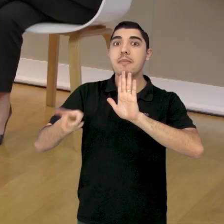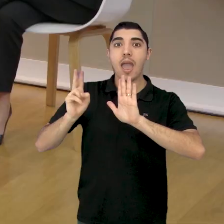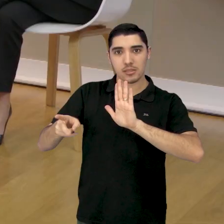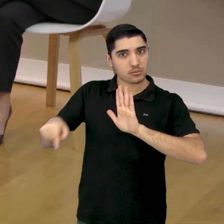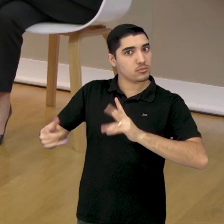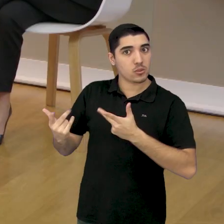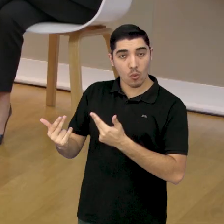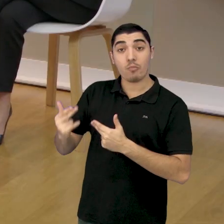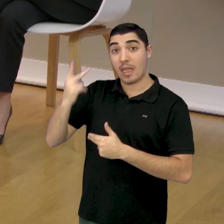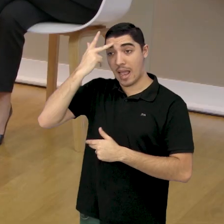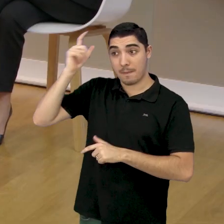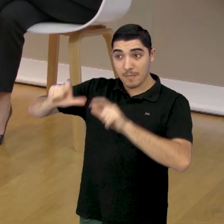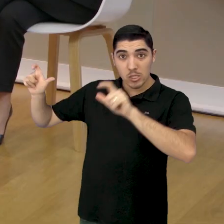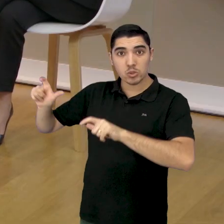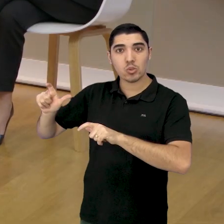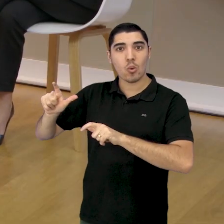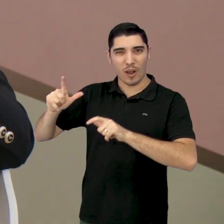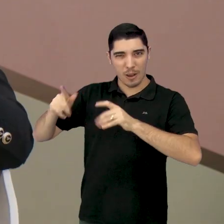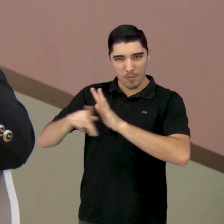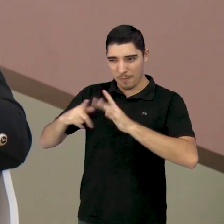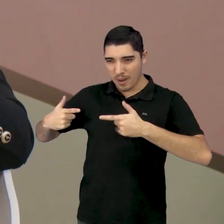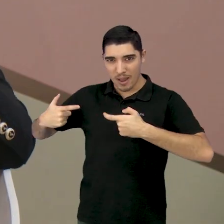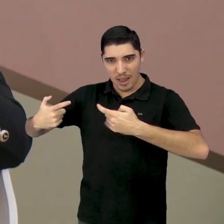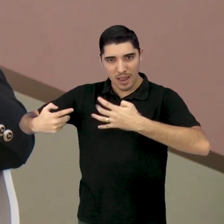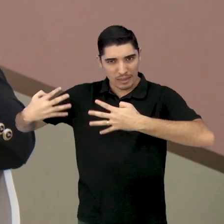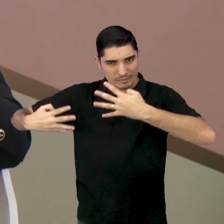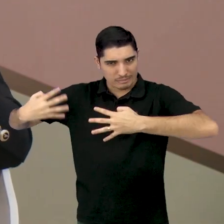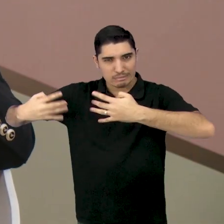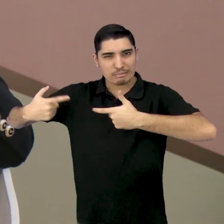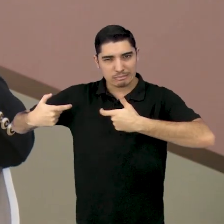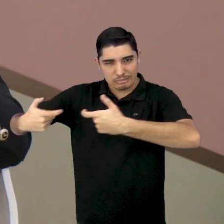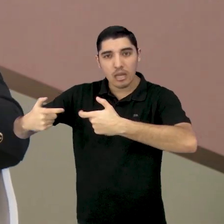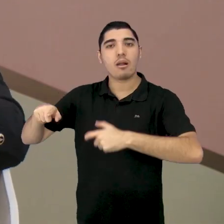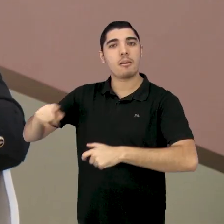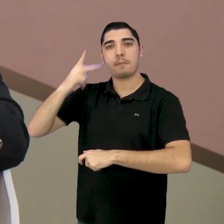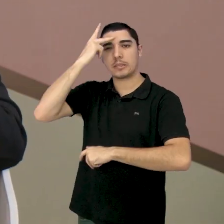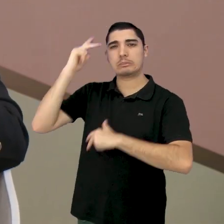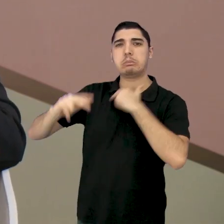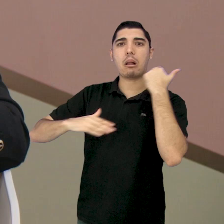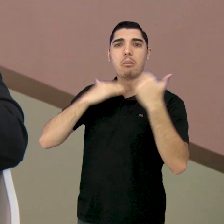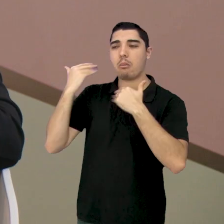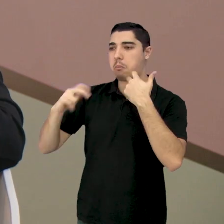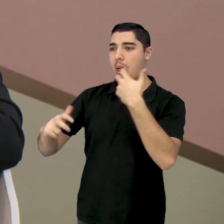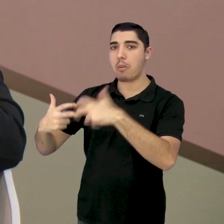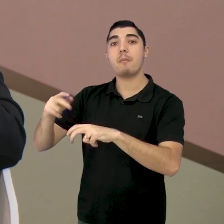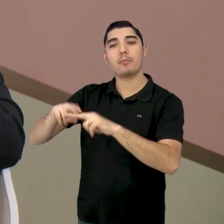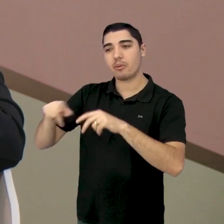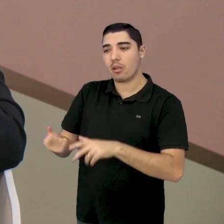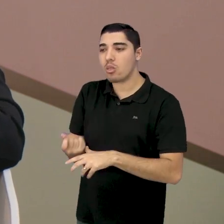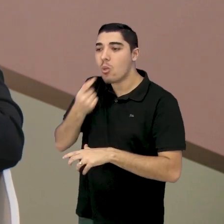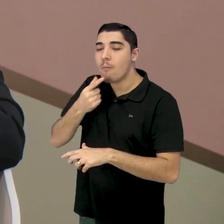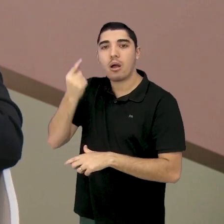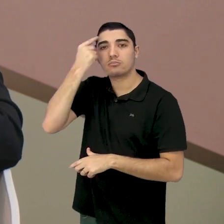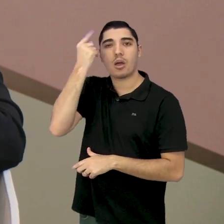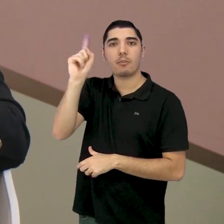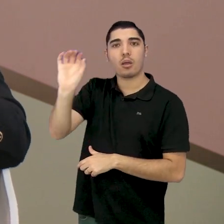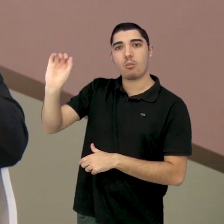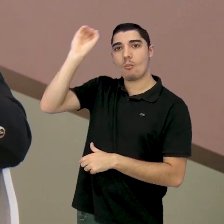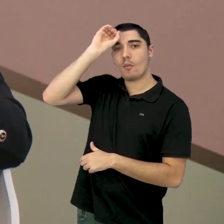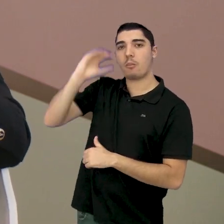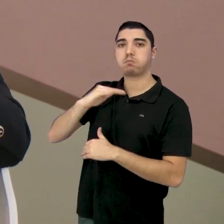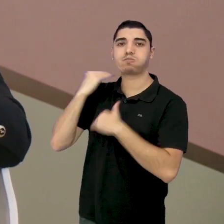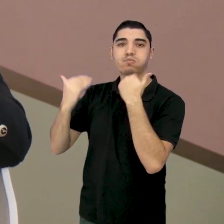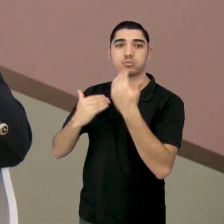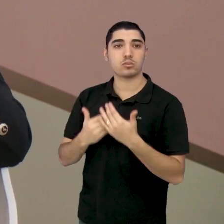na guerra, né, na Segunda Guerra, existiam aqueles enlatados que o pessoal consumia muito e tinha essa bactéria, a Clostridium botulinum.